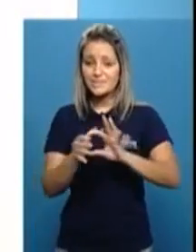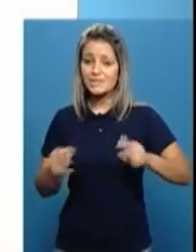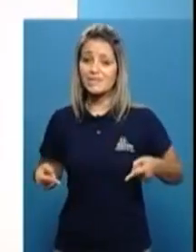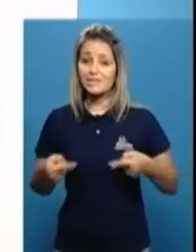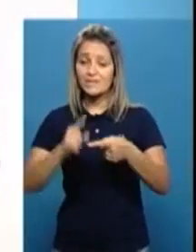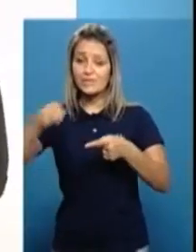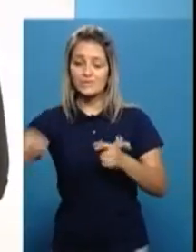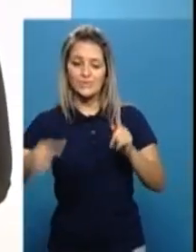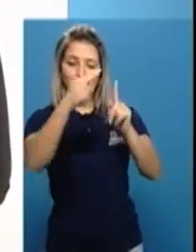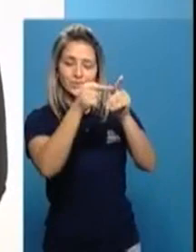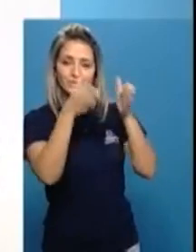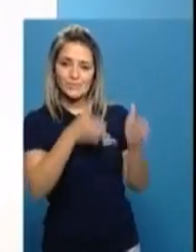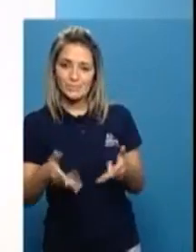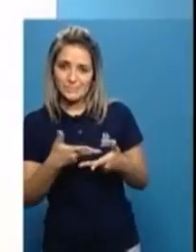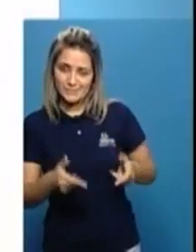com os tipos de produção.